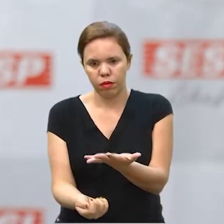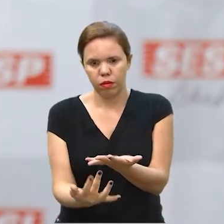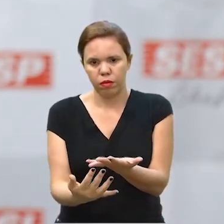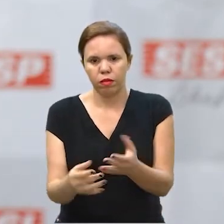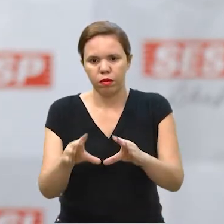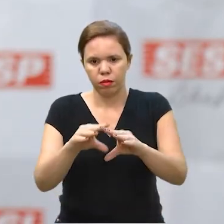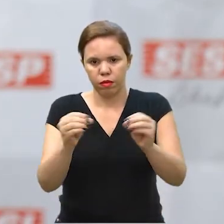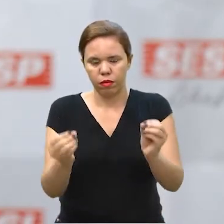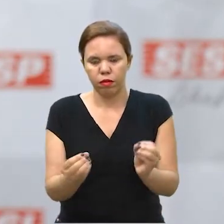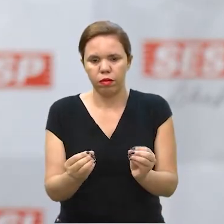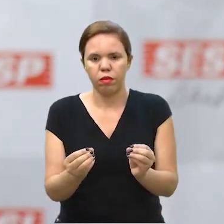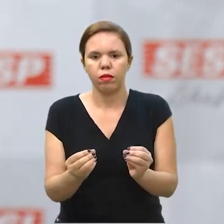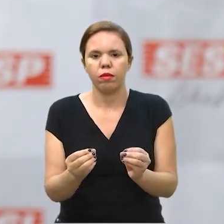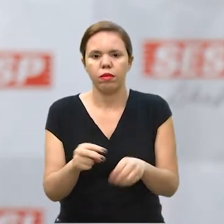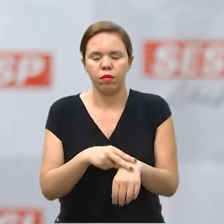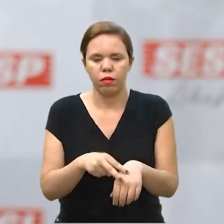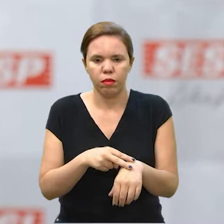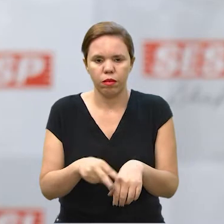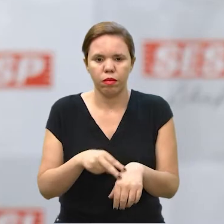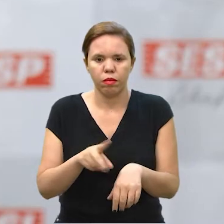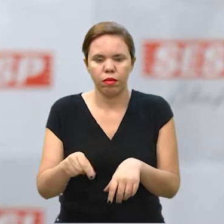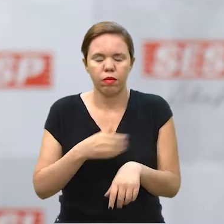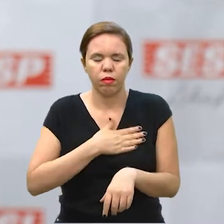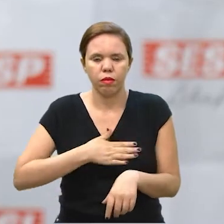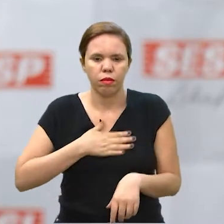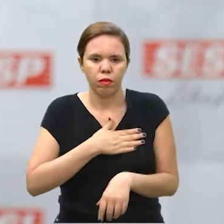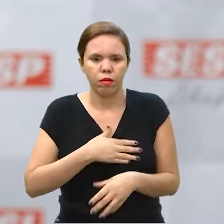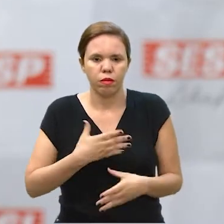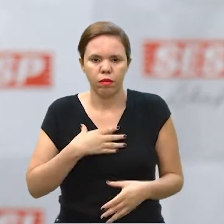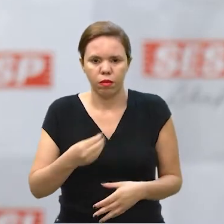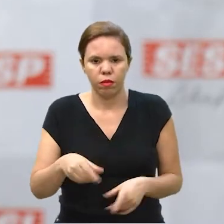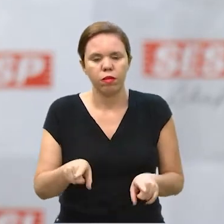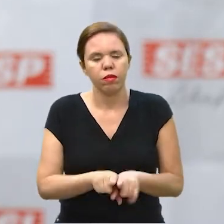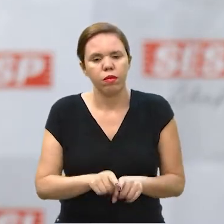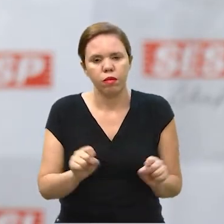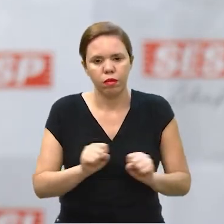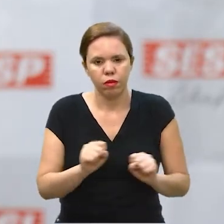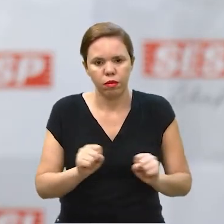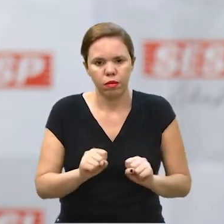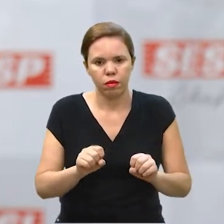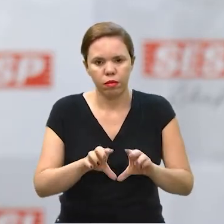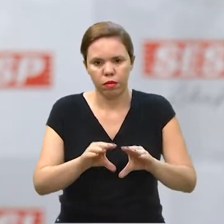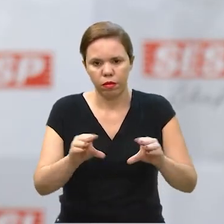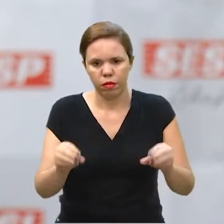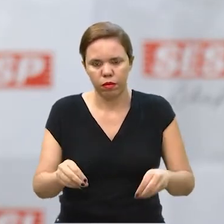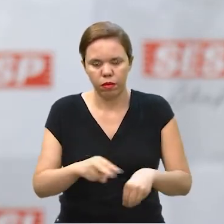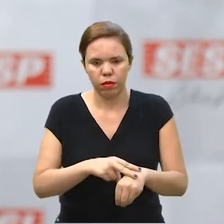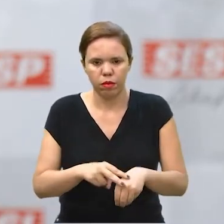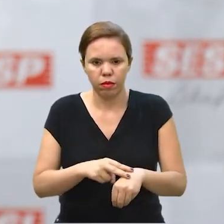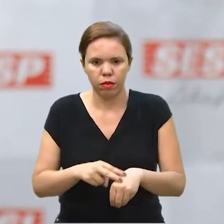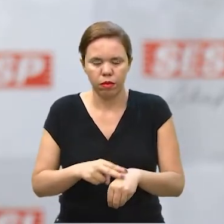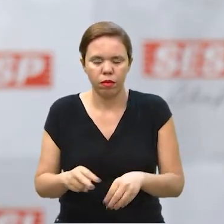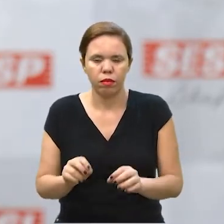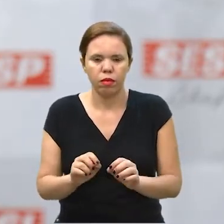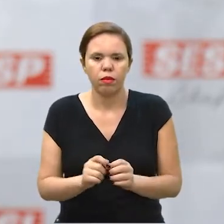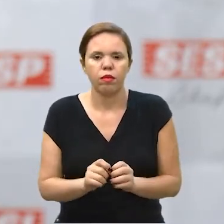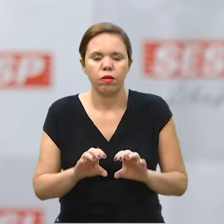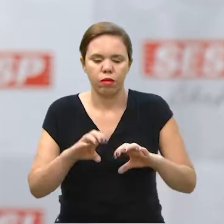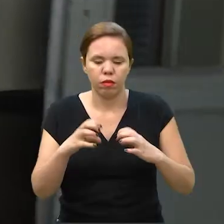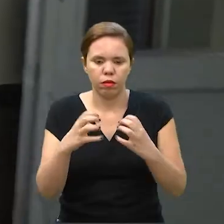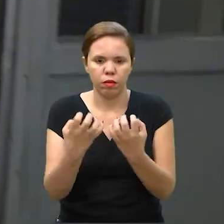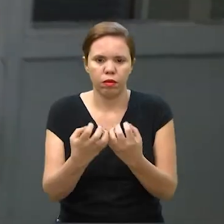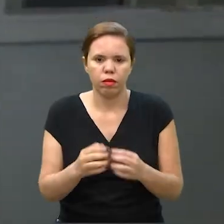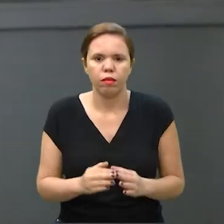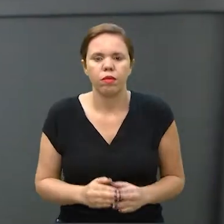abóbora. Eu escolhi porque eu gosto muito de quibe e meu filho gosta muito de abóbora. Já foi aprovado. Já foi aprovado em